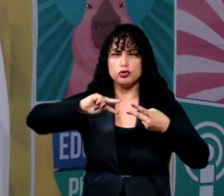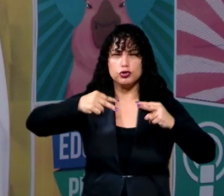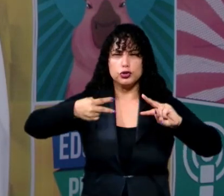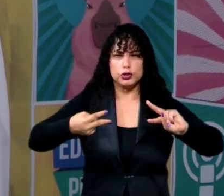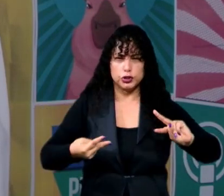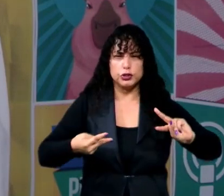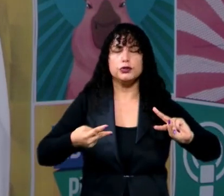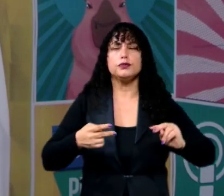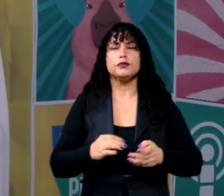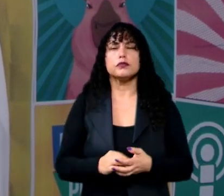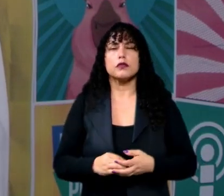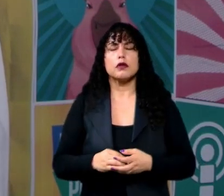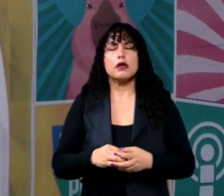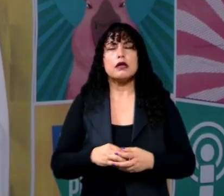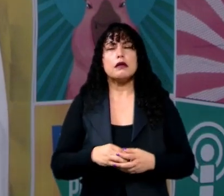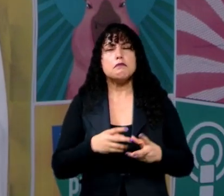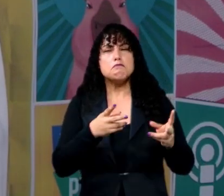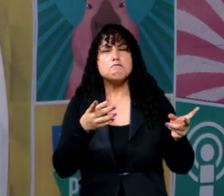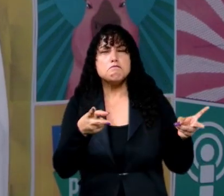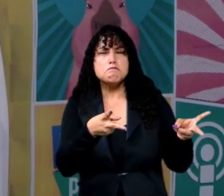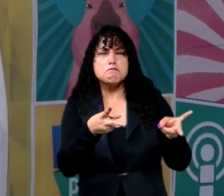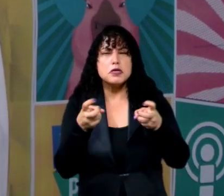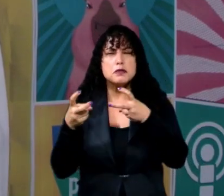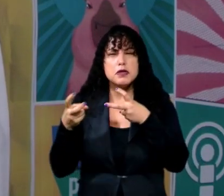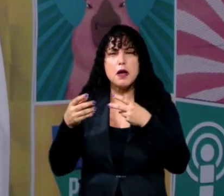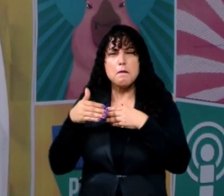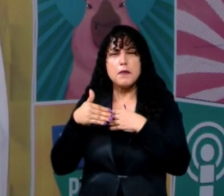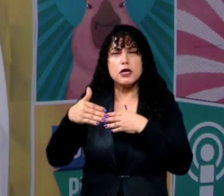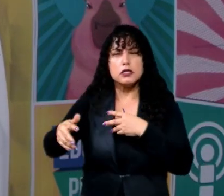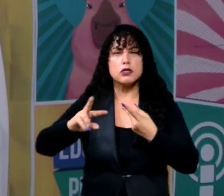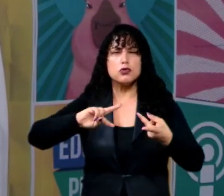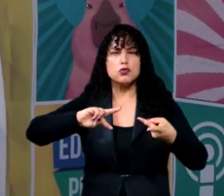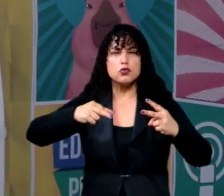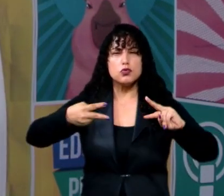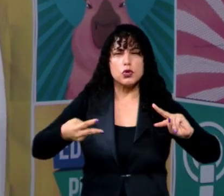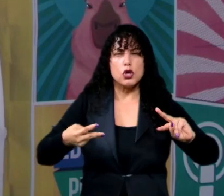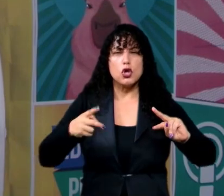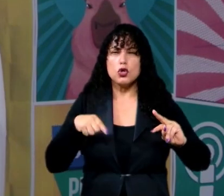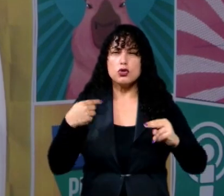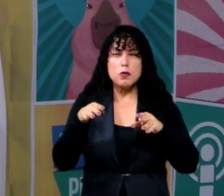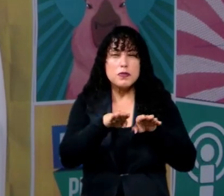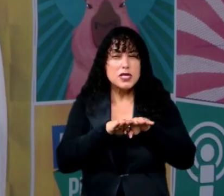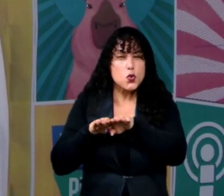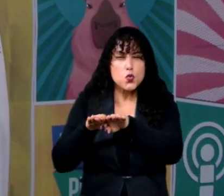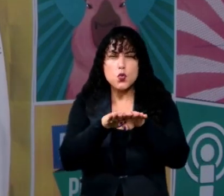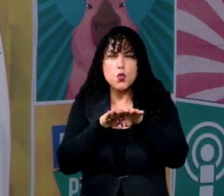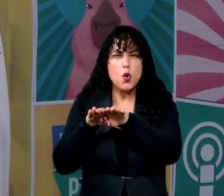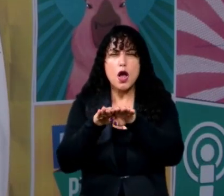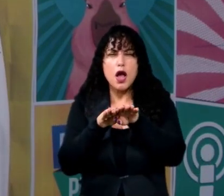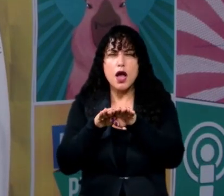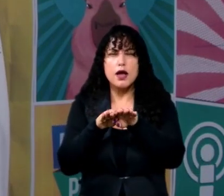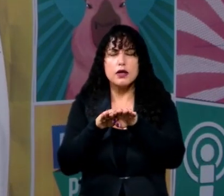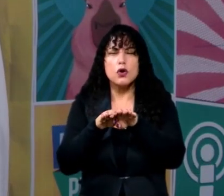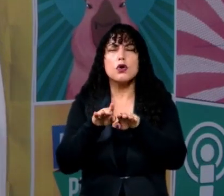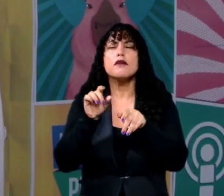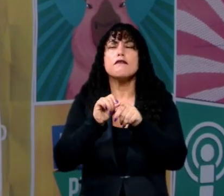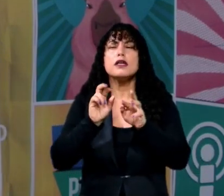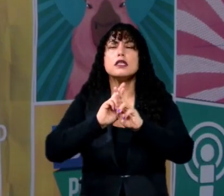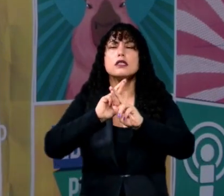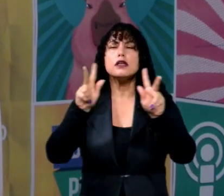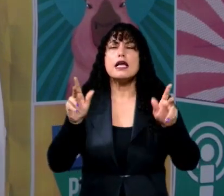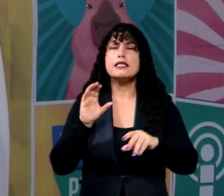atrás e concluiu que, do ponto de vista genético, nós somos idênticos. O que vai nos diferenciar